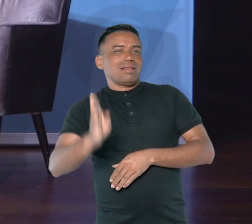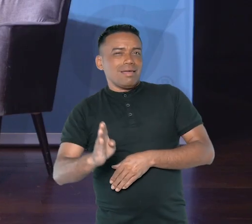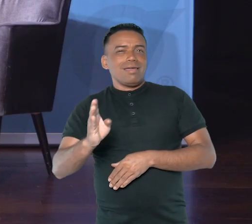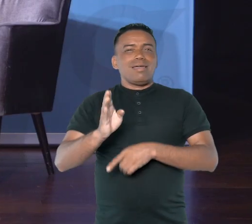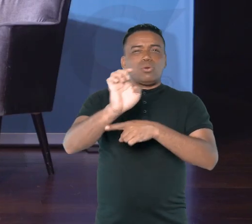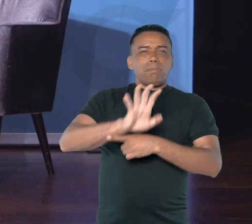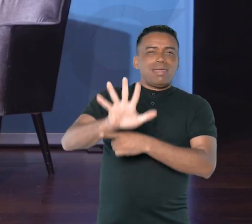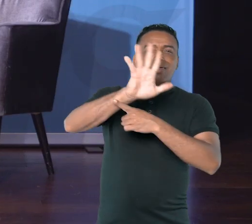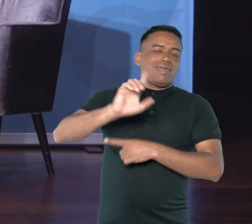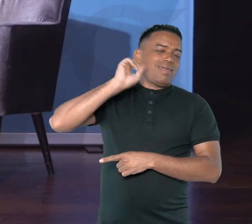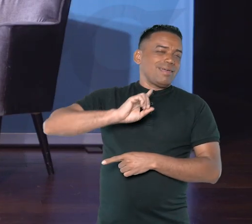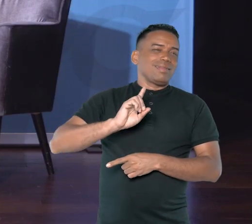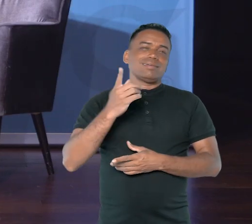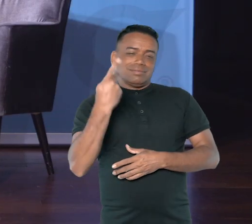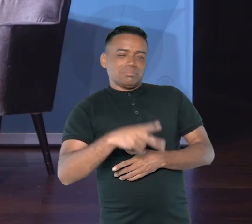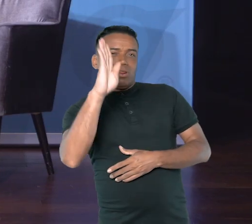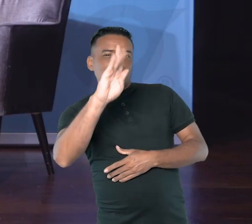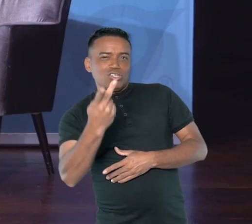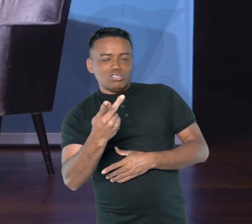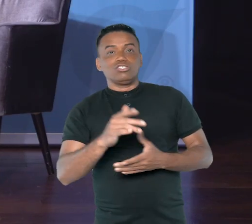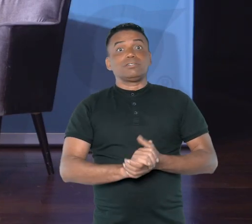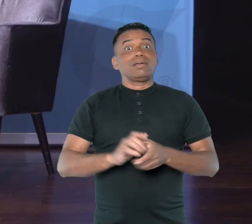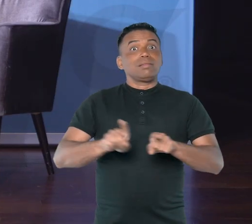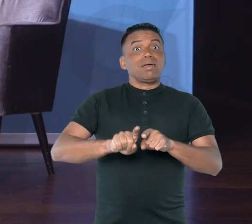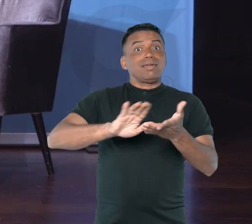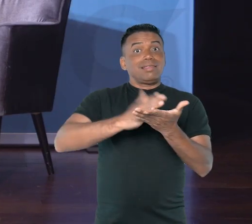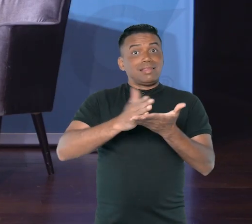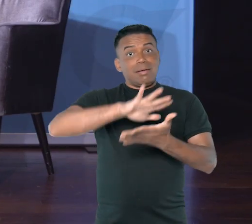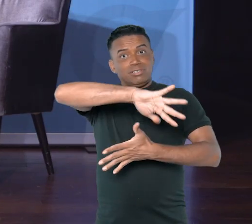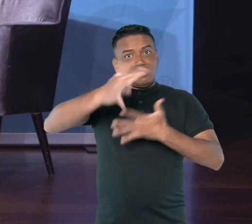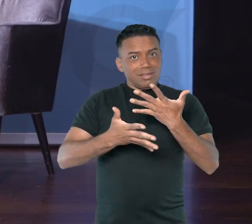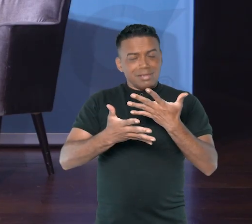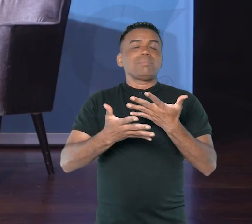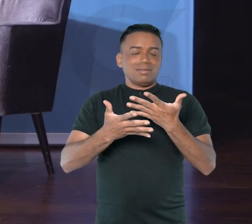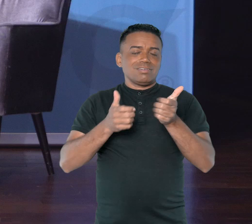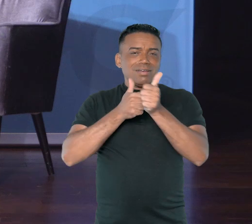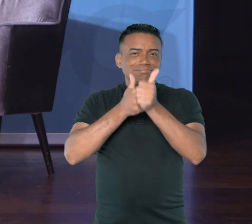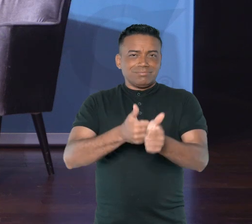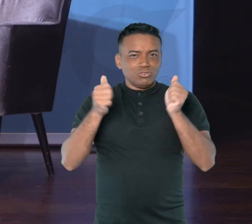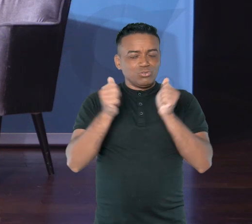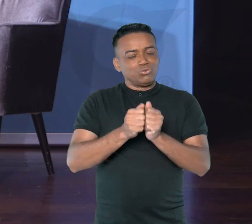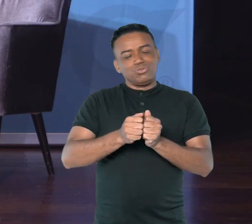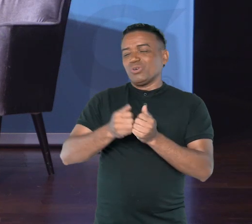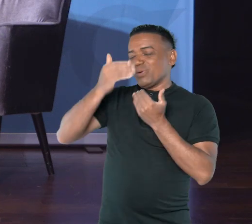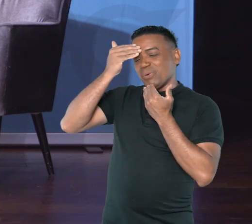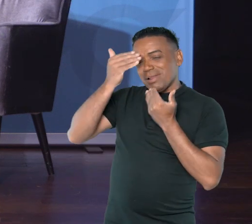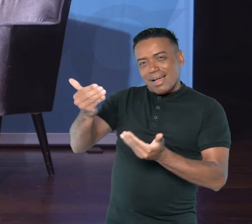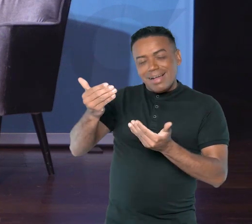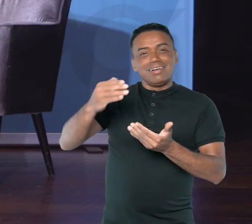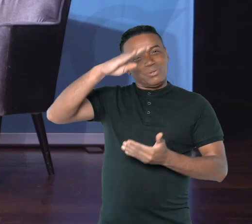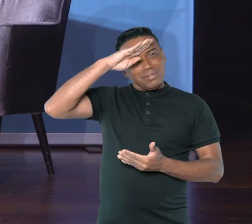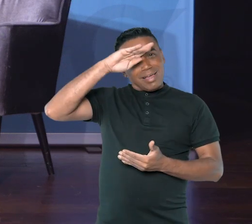mineiros. A gente tem aqui o nosso intérprete de Libras, que vai nos acompanhar até o final. Muito obrigada, Hermes